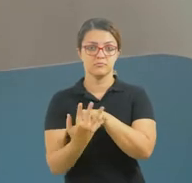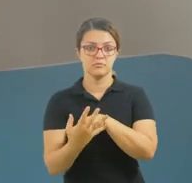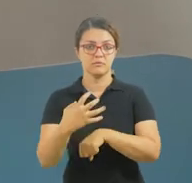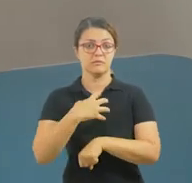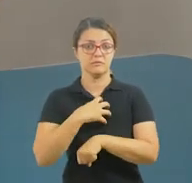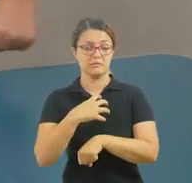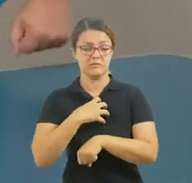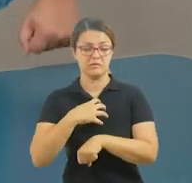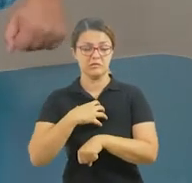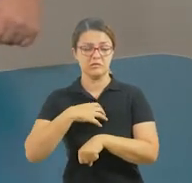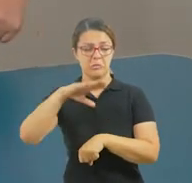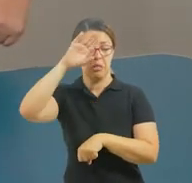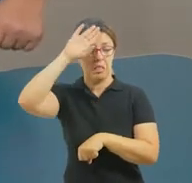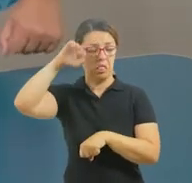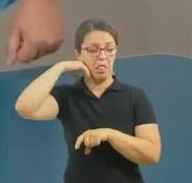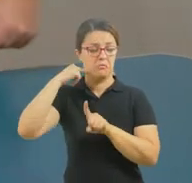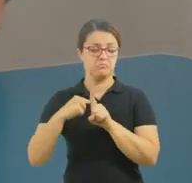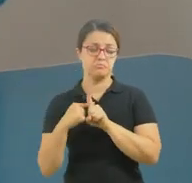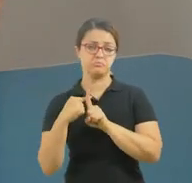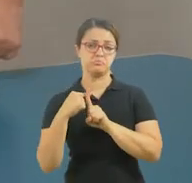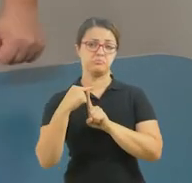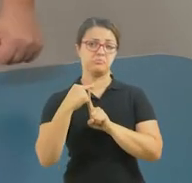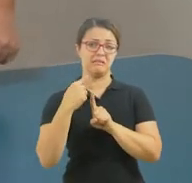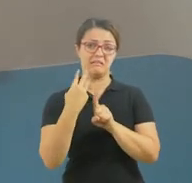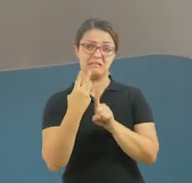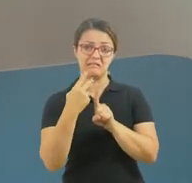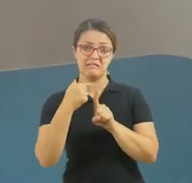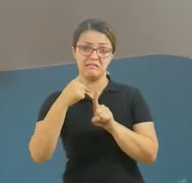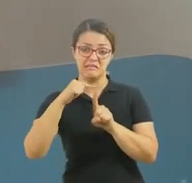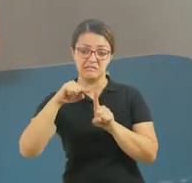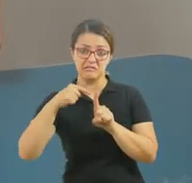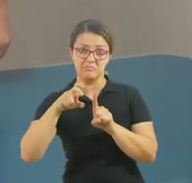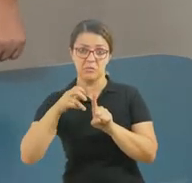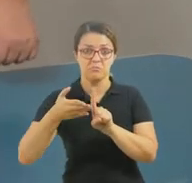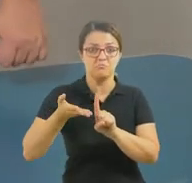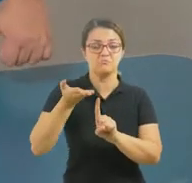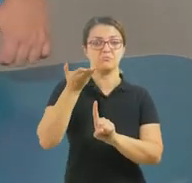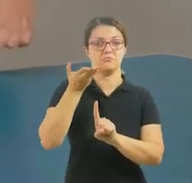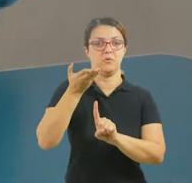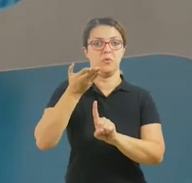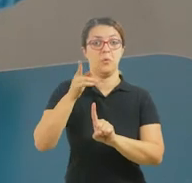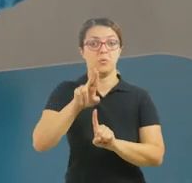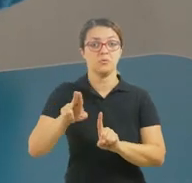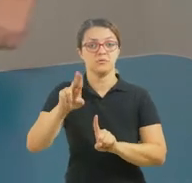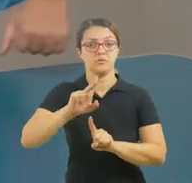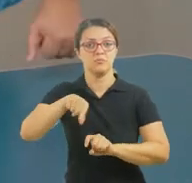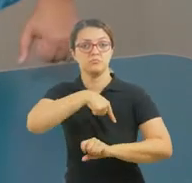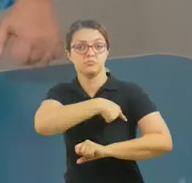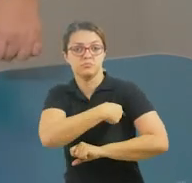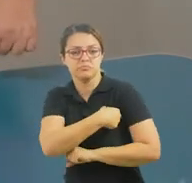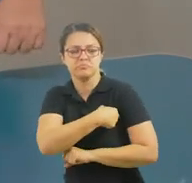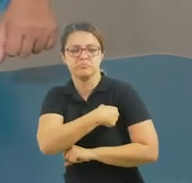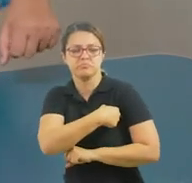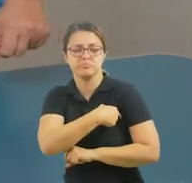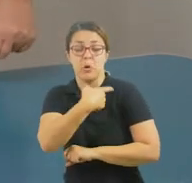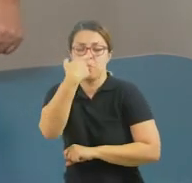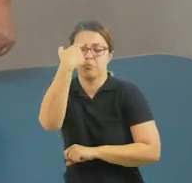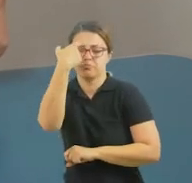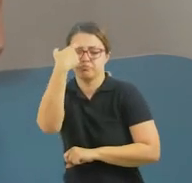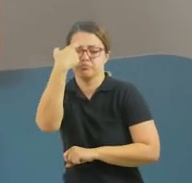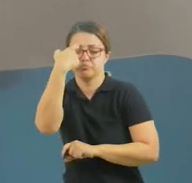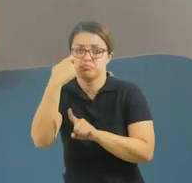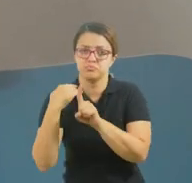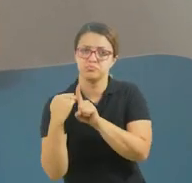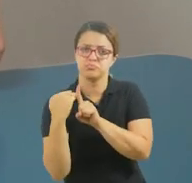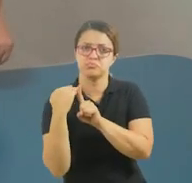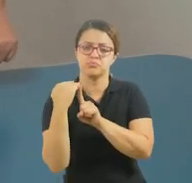febre, na qual a temperatura é superior a 37,5, usando um termômetro. Um professor mediu a temperatura de 5